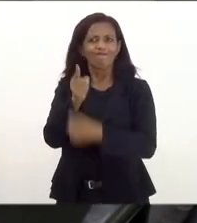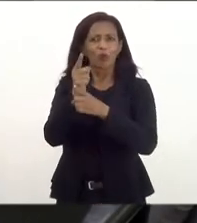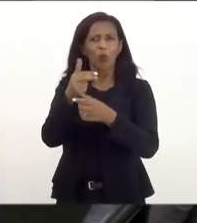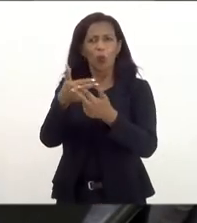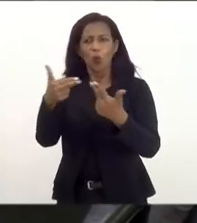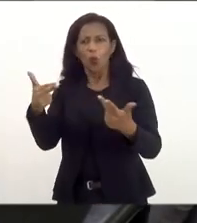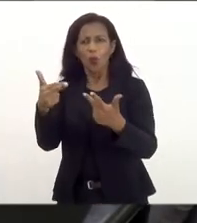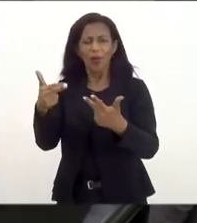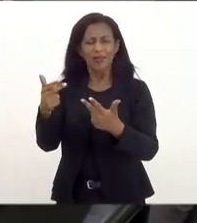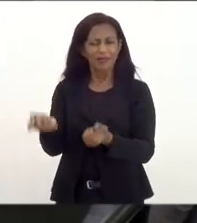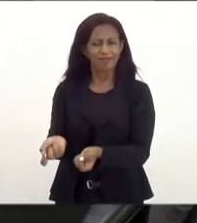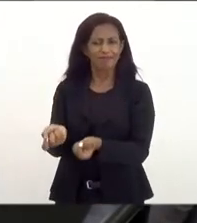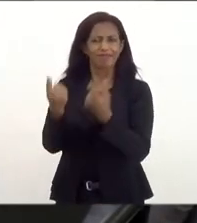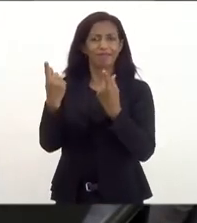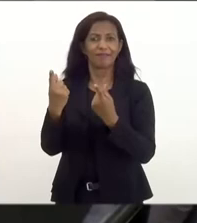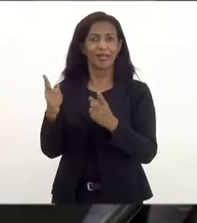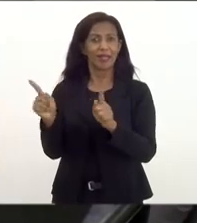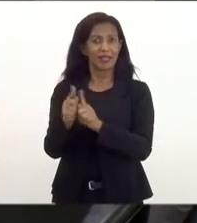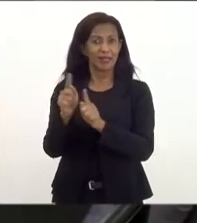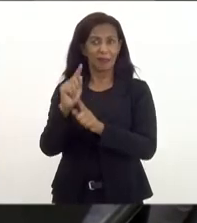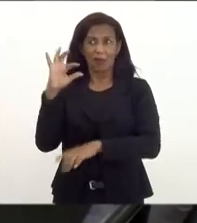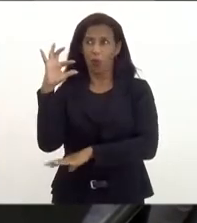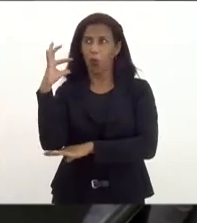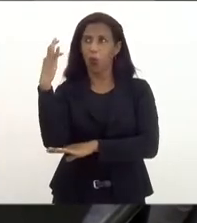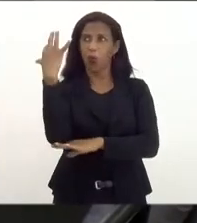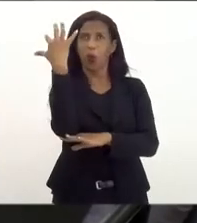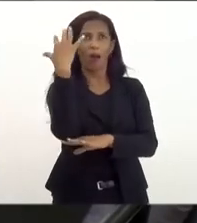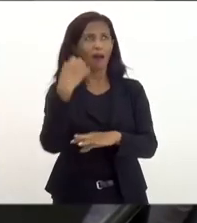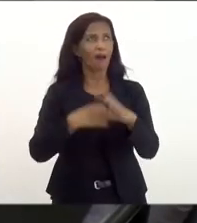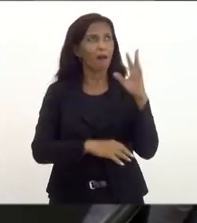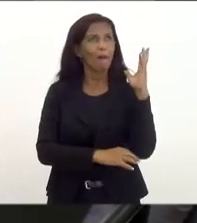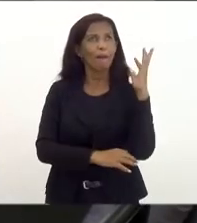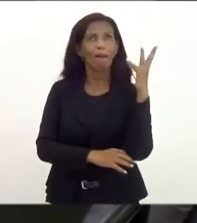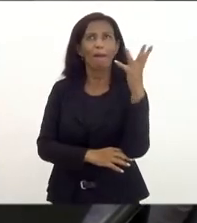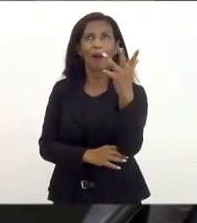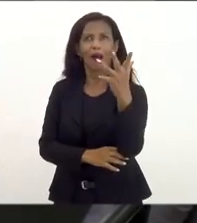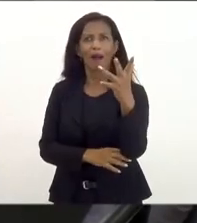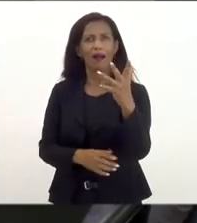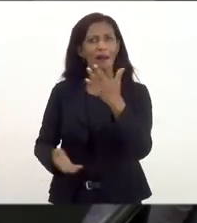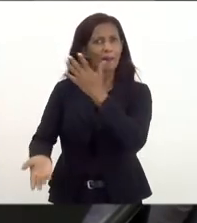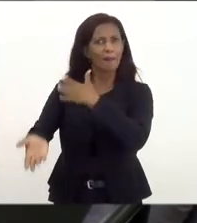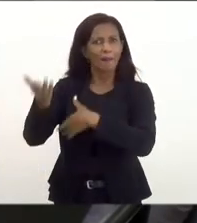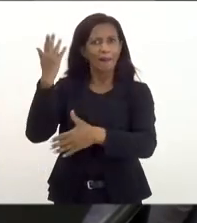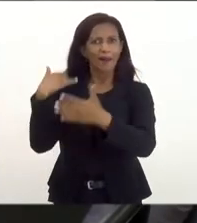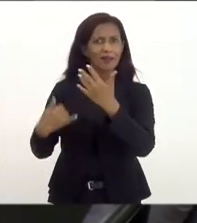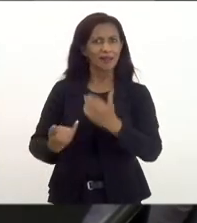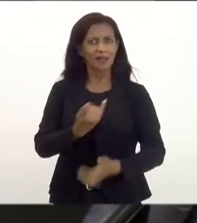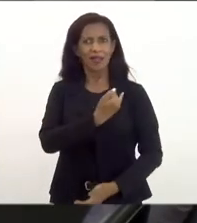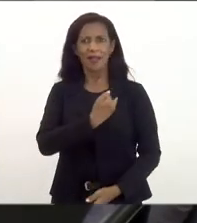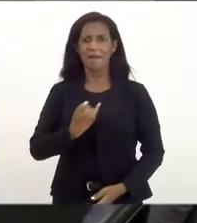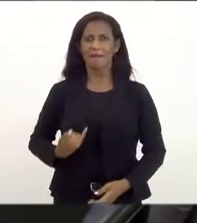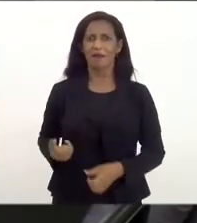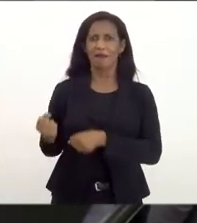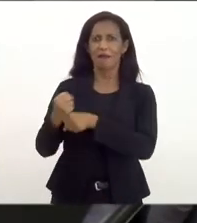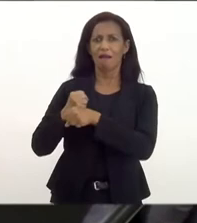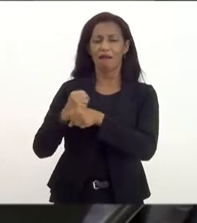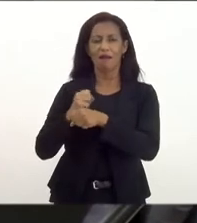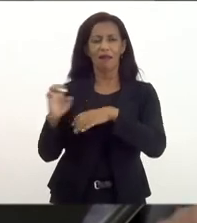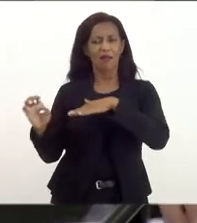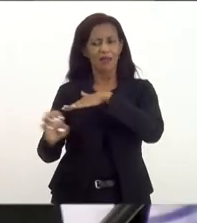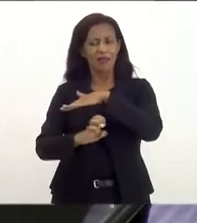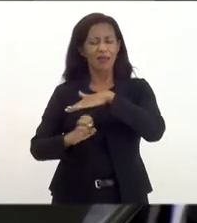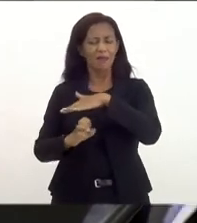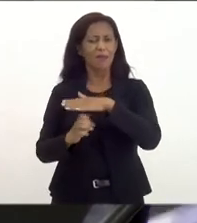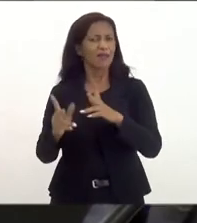aí detalha plantas da época do império tá e pronto para fazer isso empresas tão